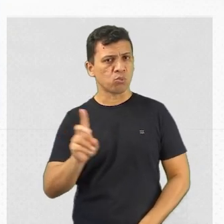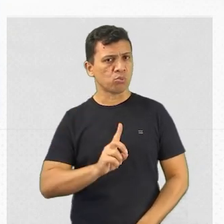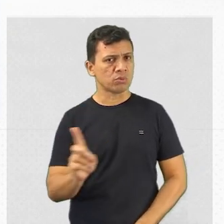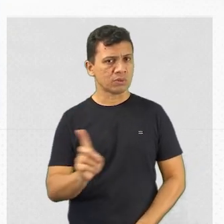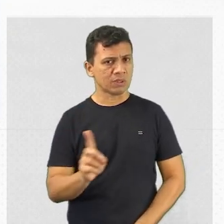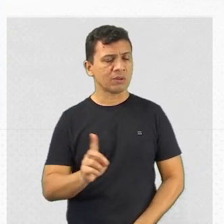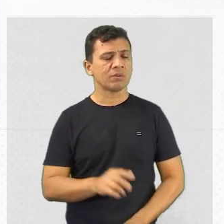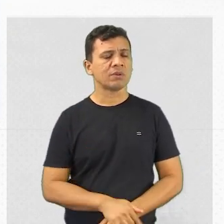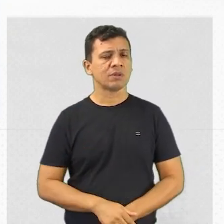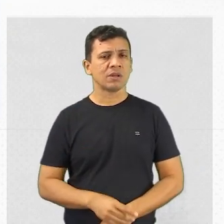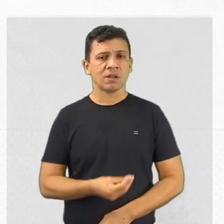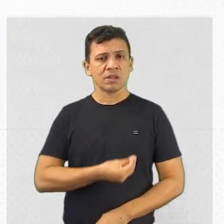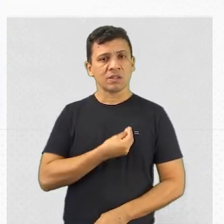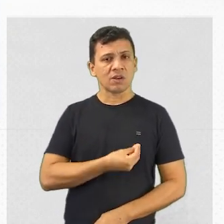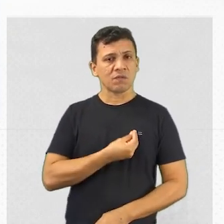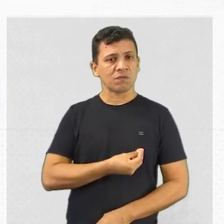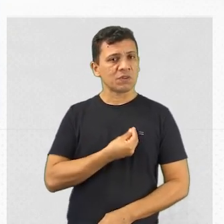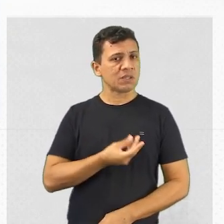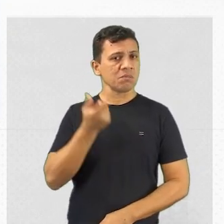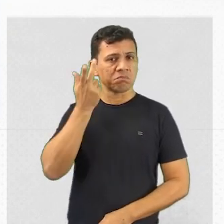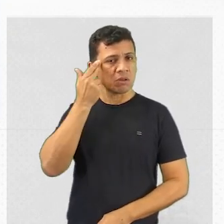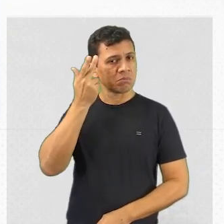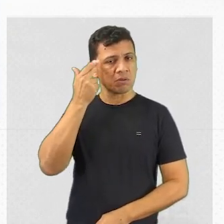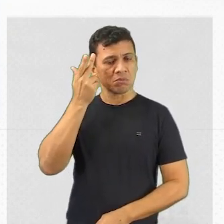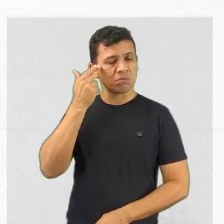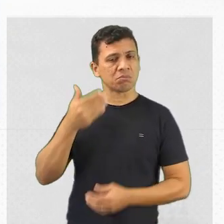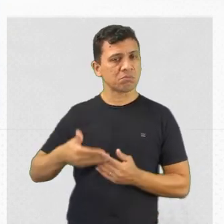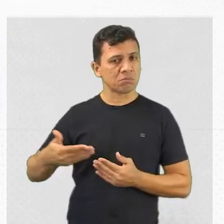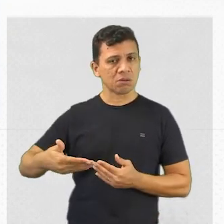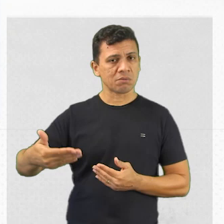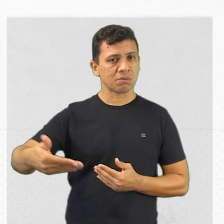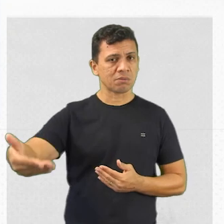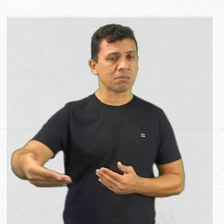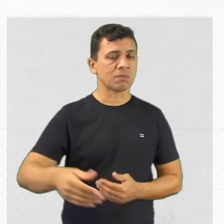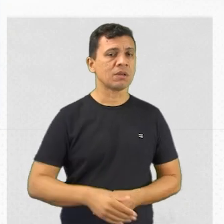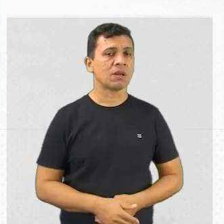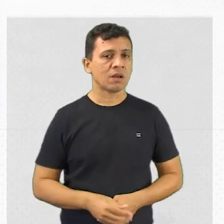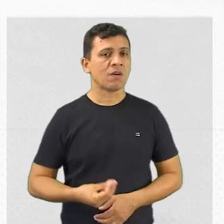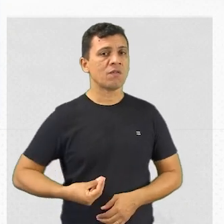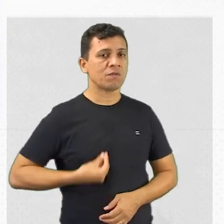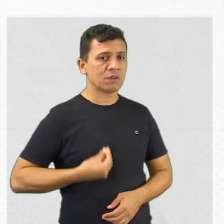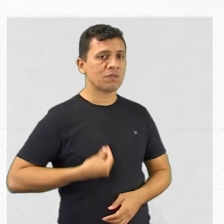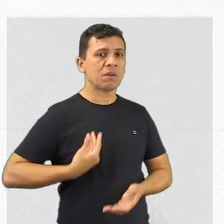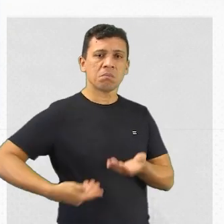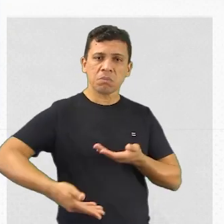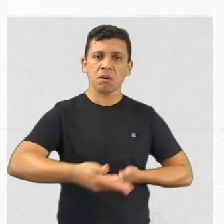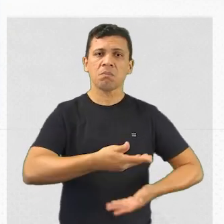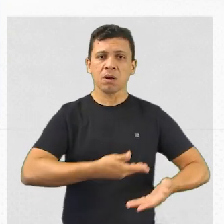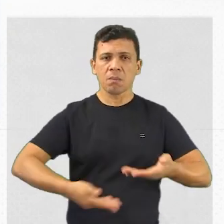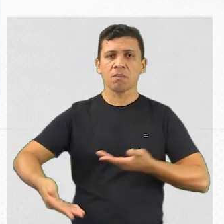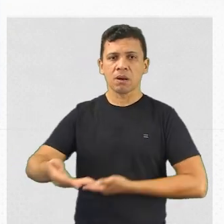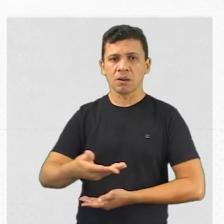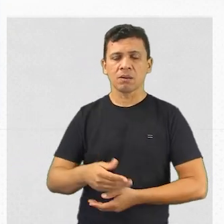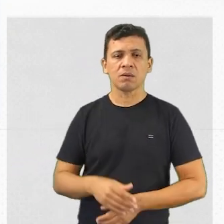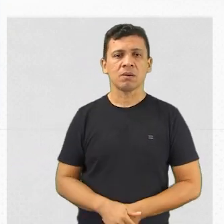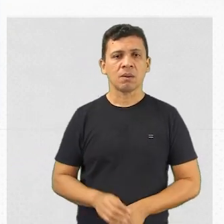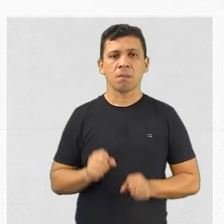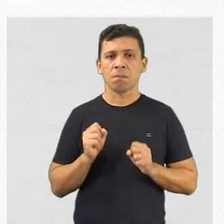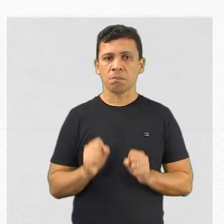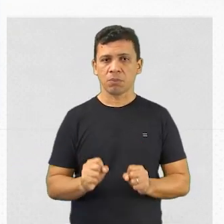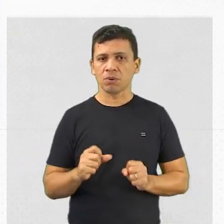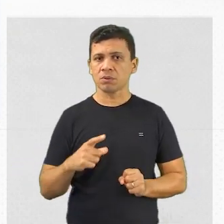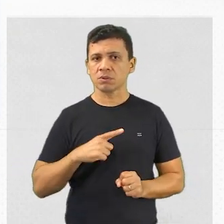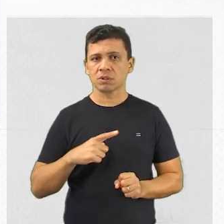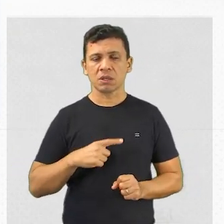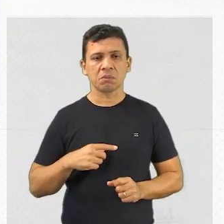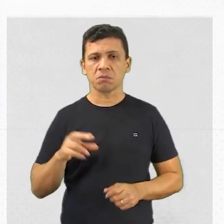que têm uma rotina de vida normal como qualquer outra, né, que podem sim conviver com qualquer pessoa, pode ter o